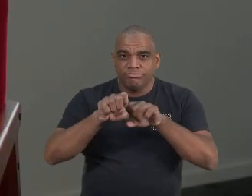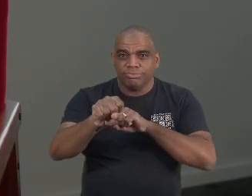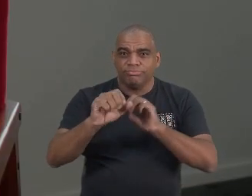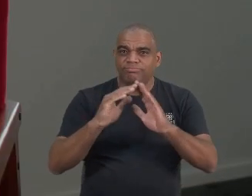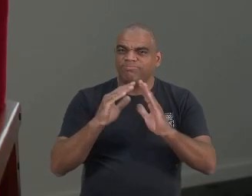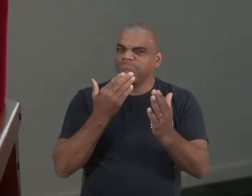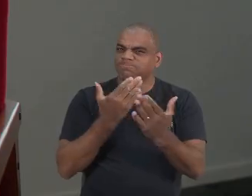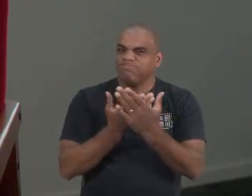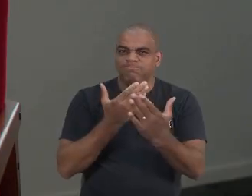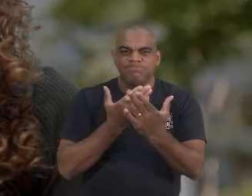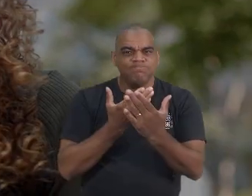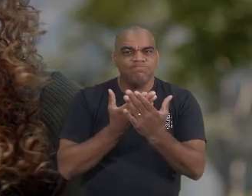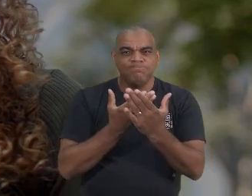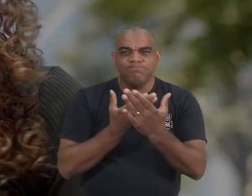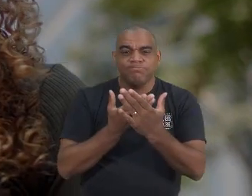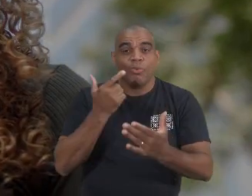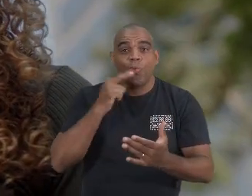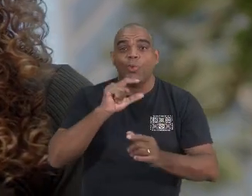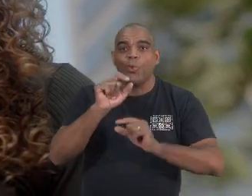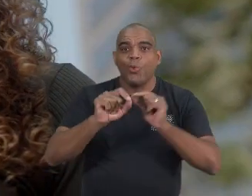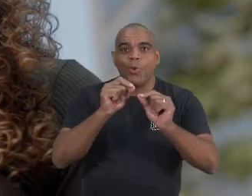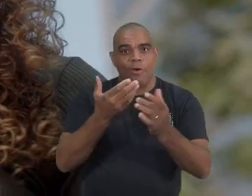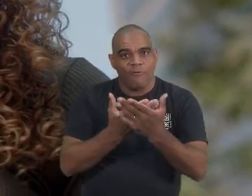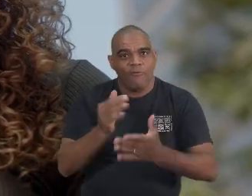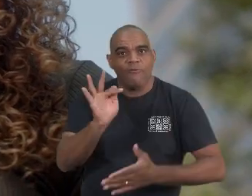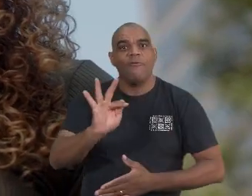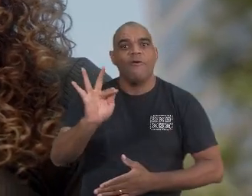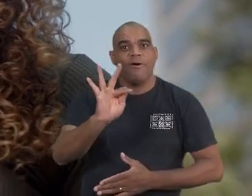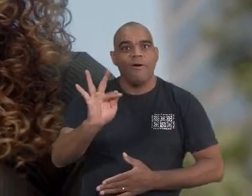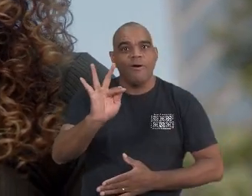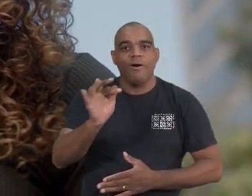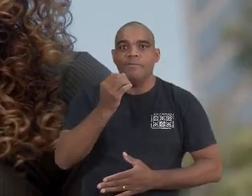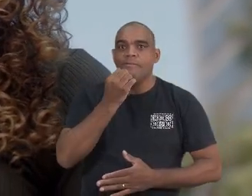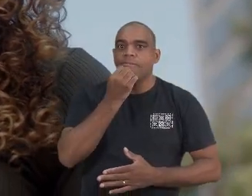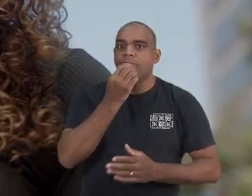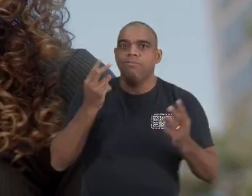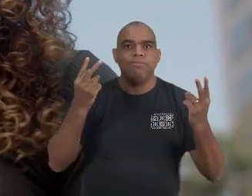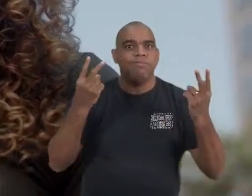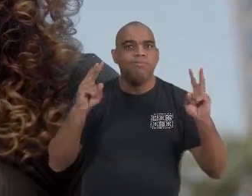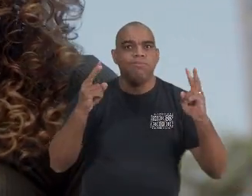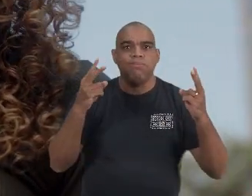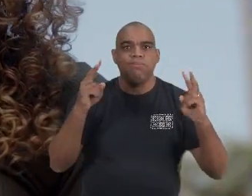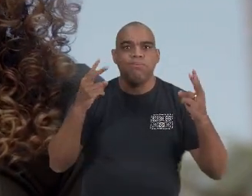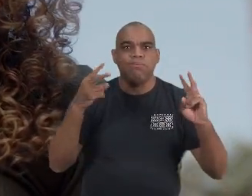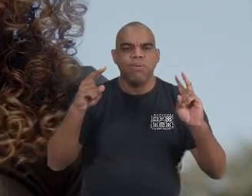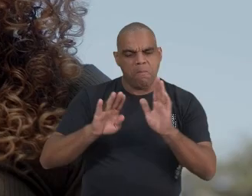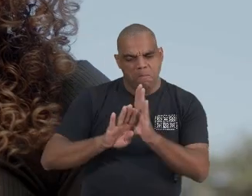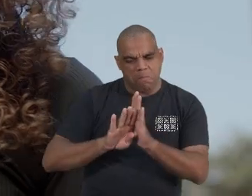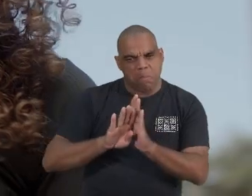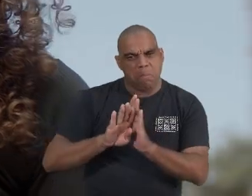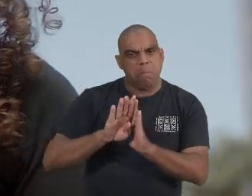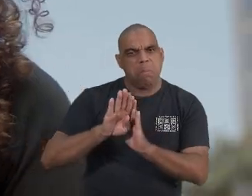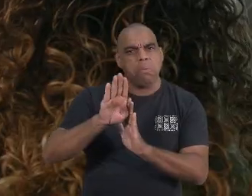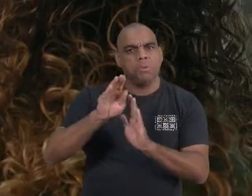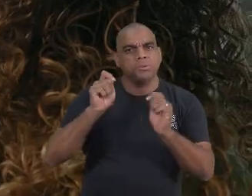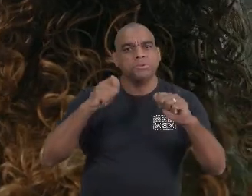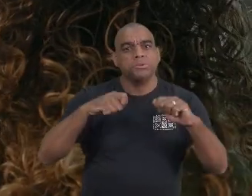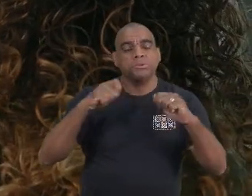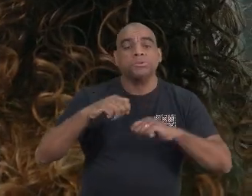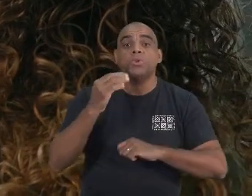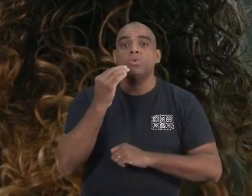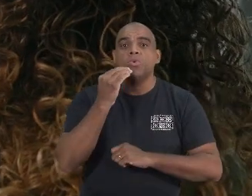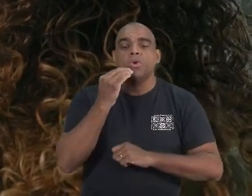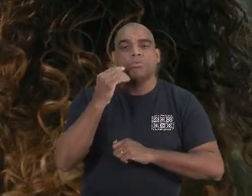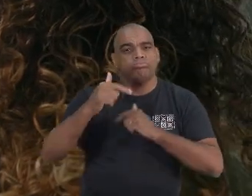em uma escola e conseguir hoje ingressar numa faculdade, para mim já é uma vitória e eu quero chegar muito além. A